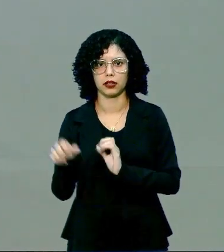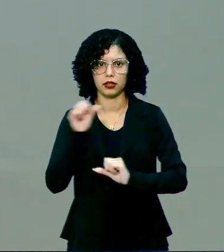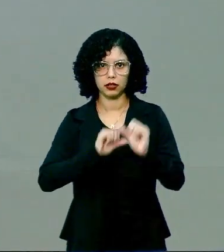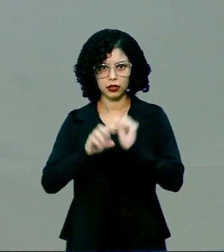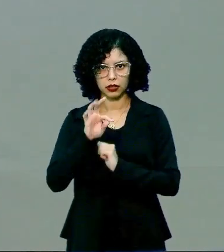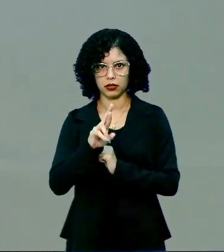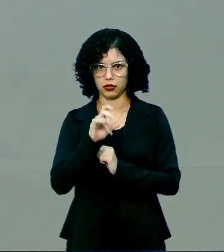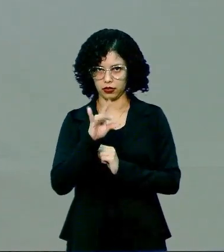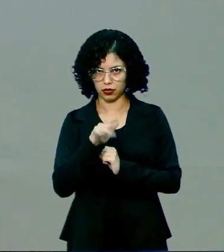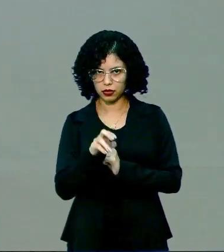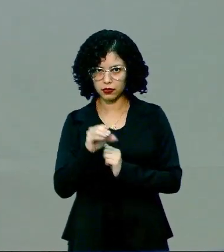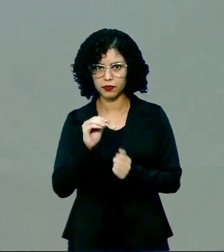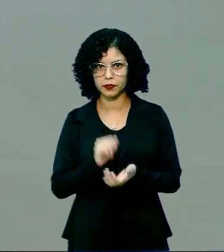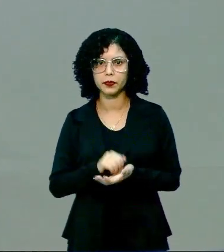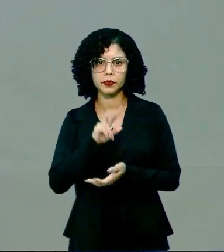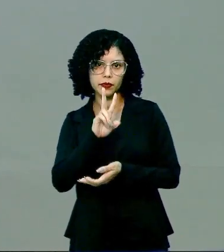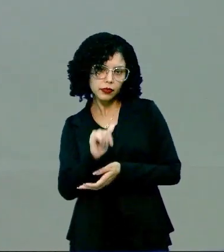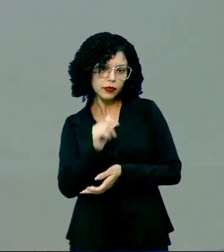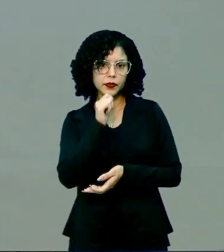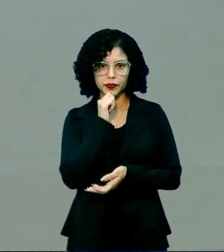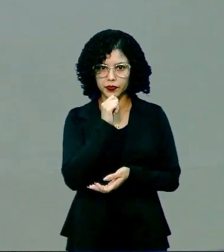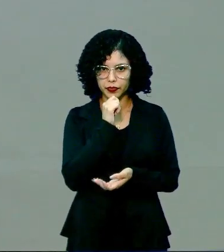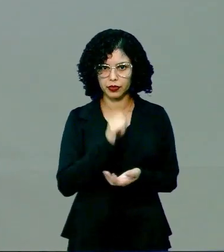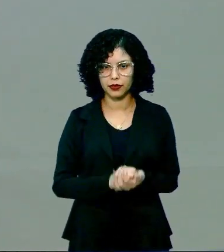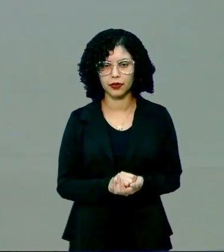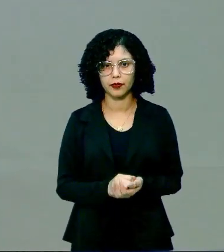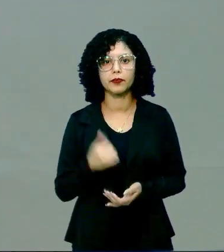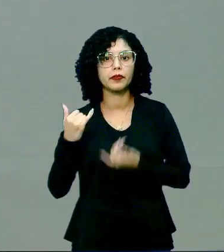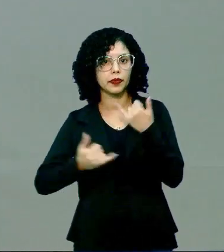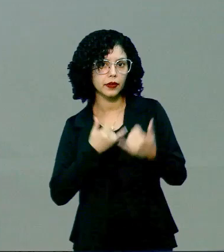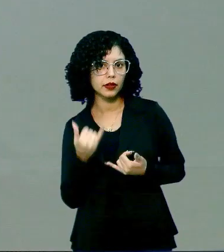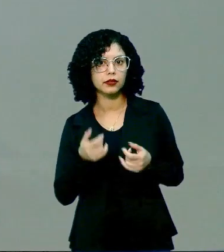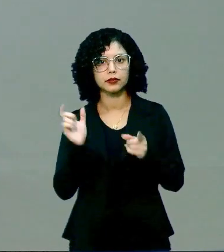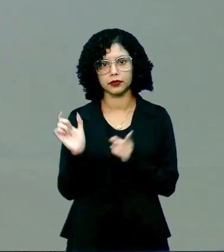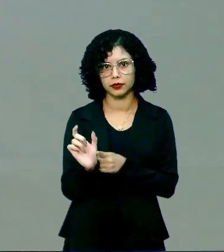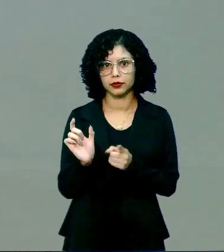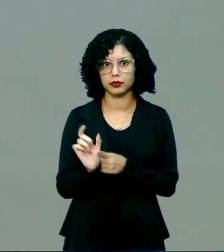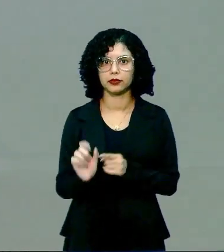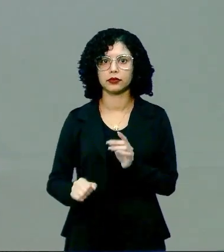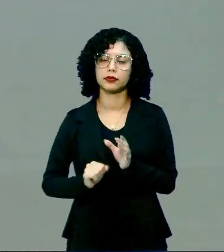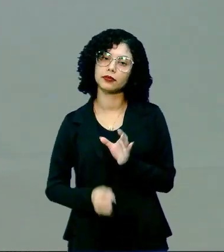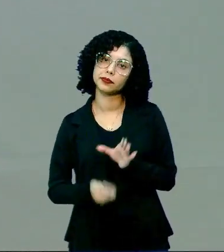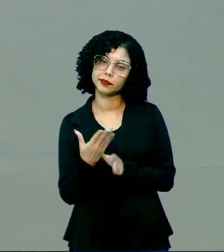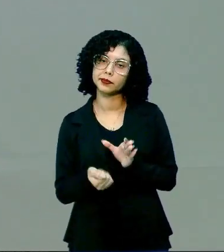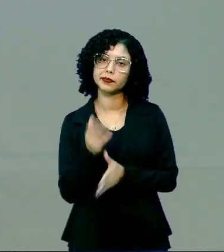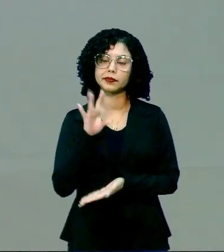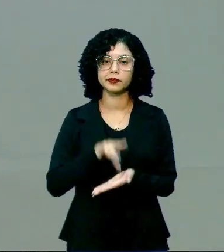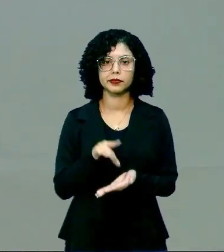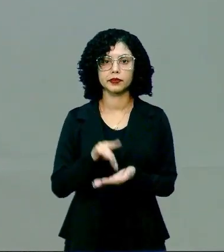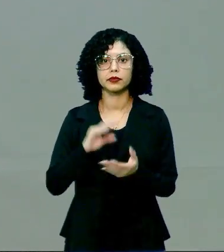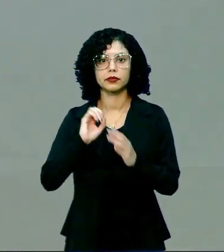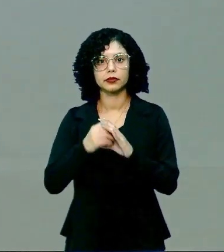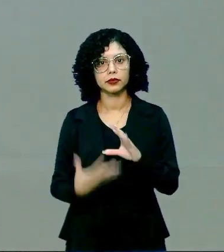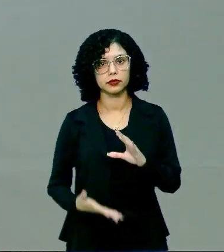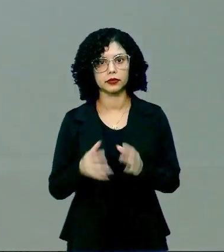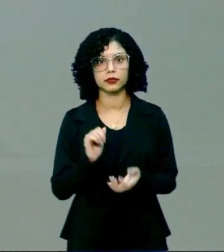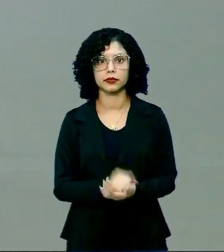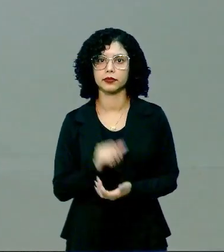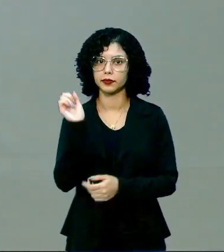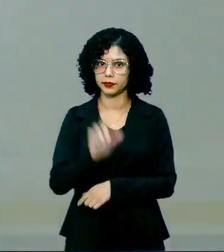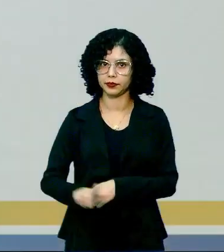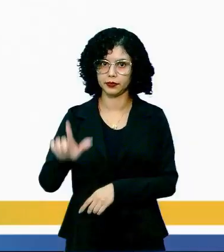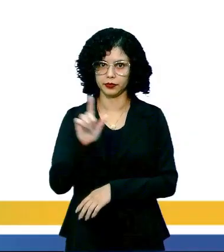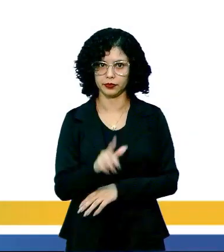de trocadilhos, quer dizer, que você brinca com as palavras, criando, de fato, essa característica